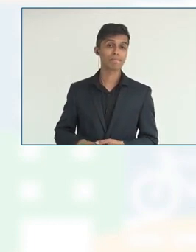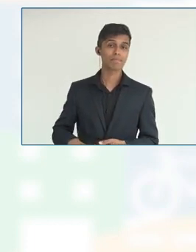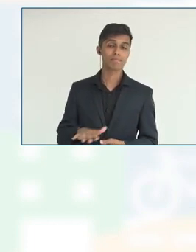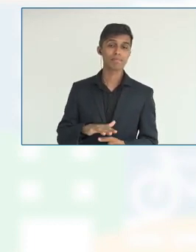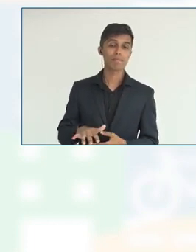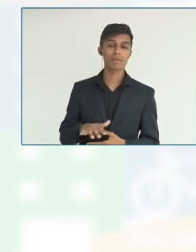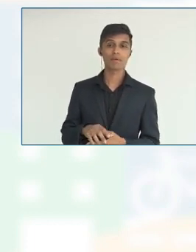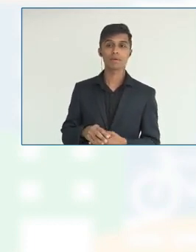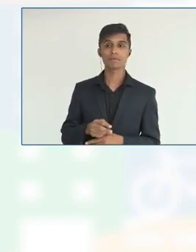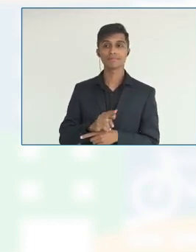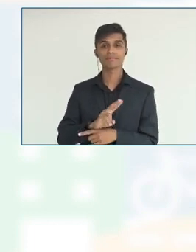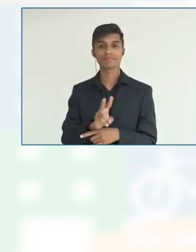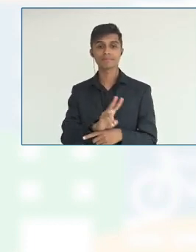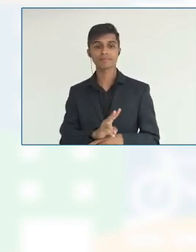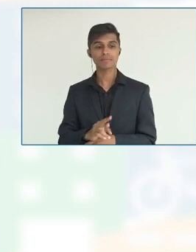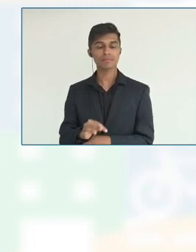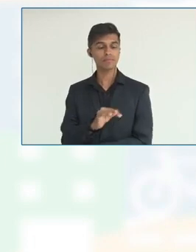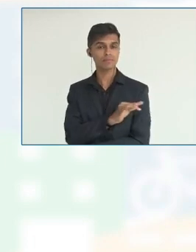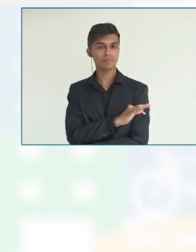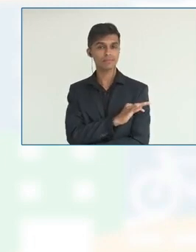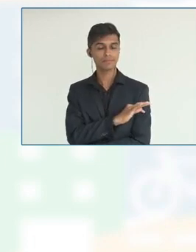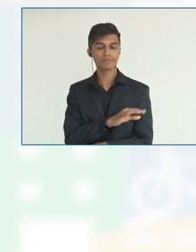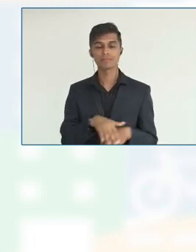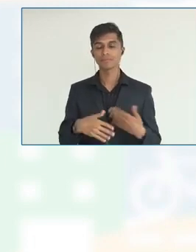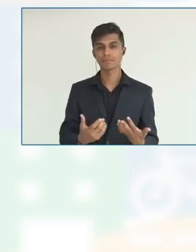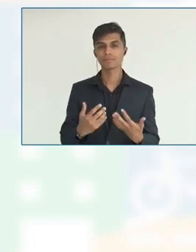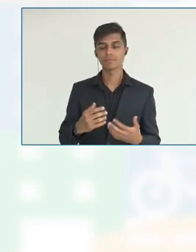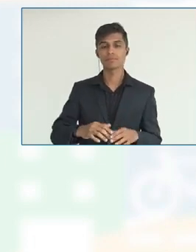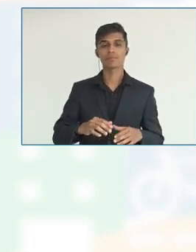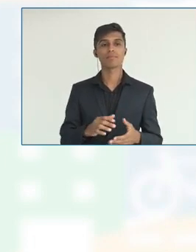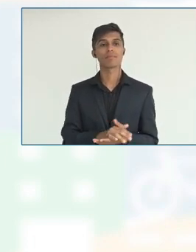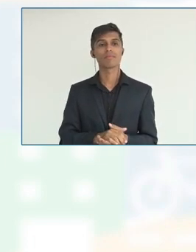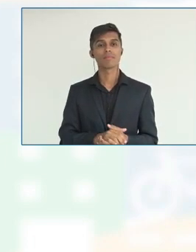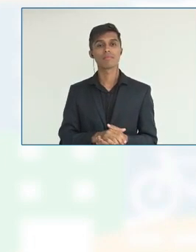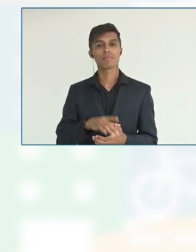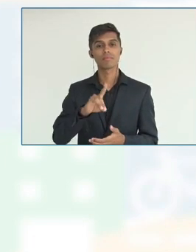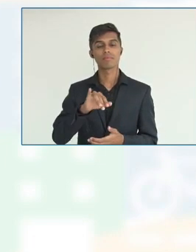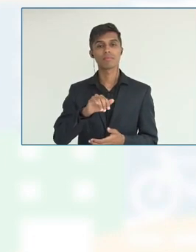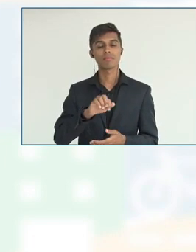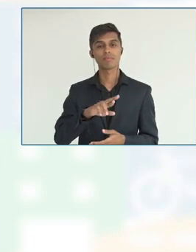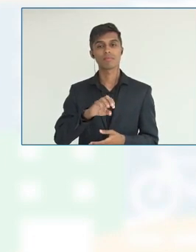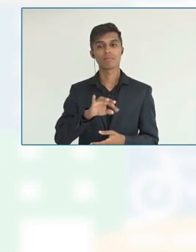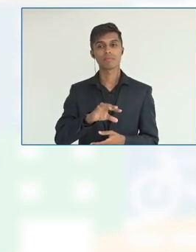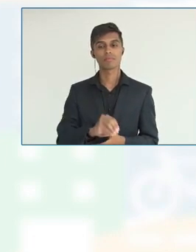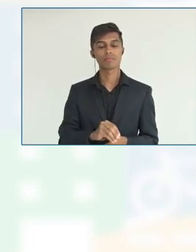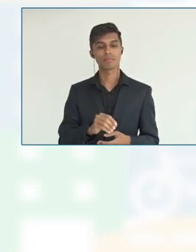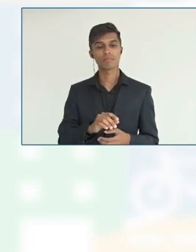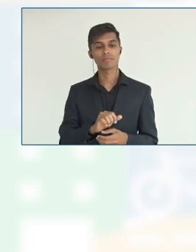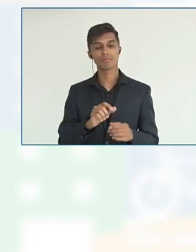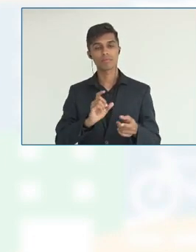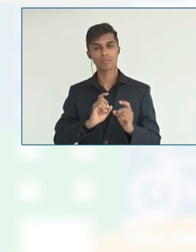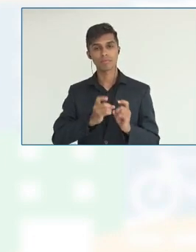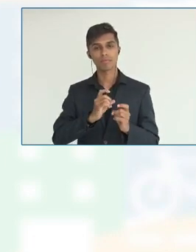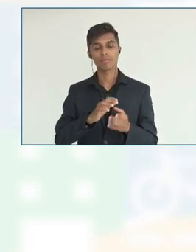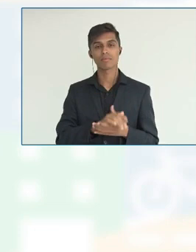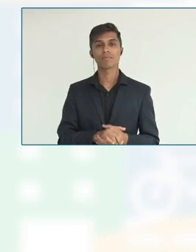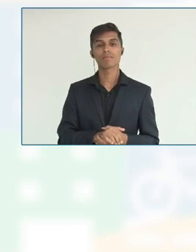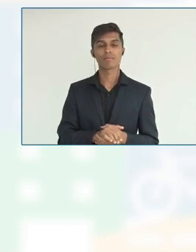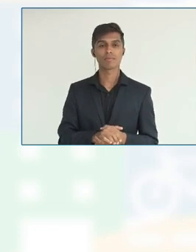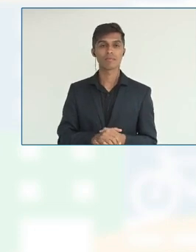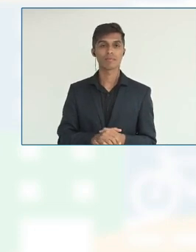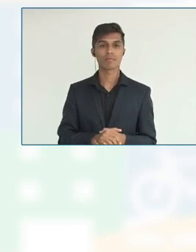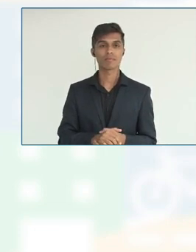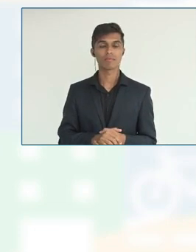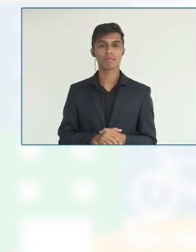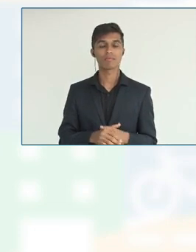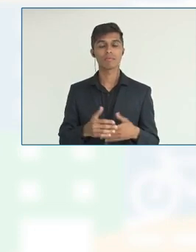as supervisões técnicas de saúde, ou seja, os distritos administrativos que estão contidos nessa unidade de vigilância em